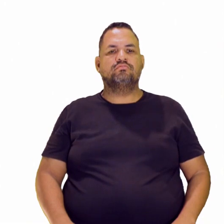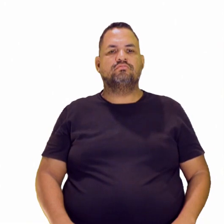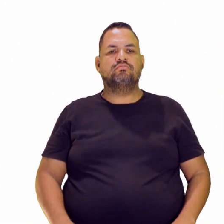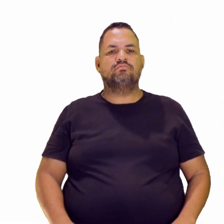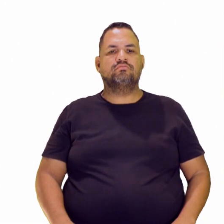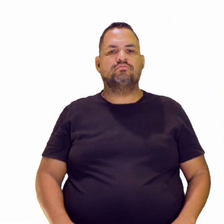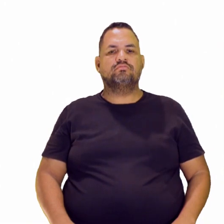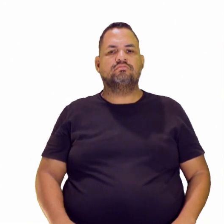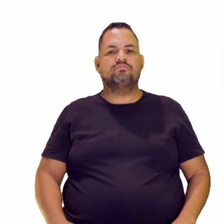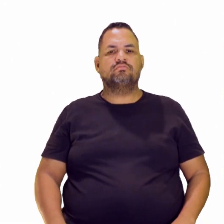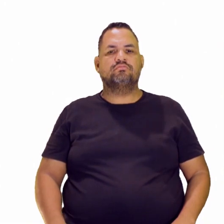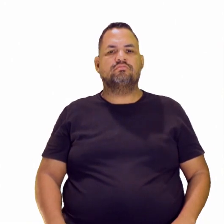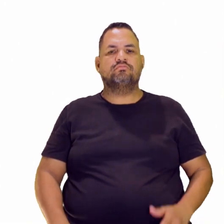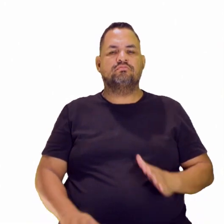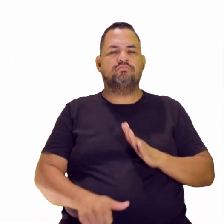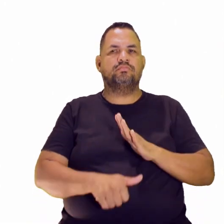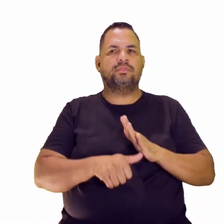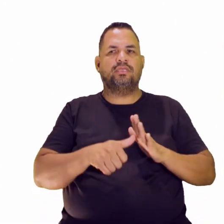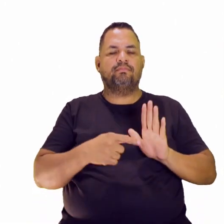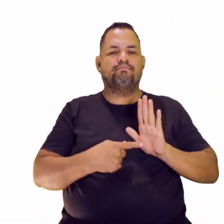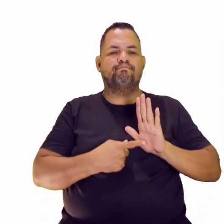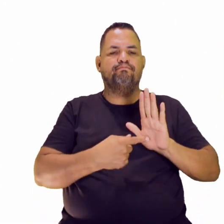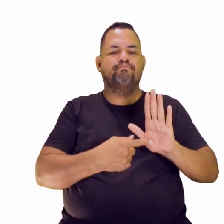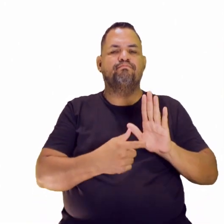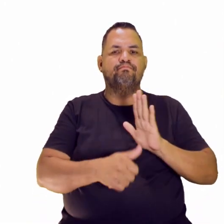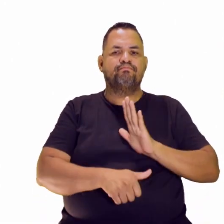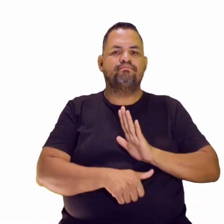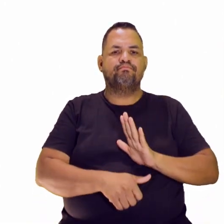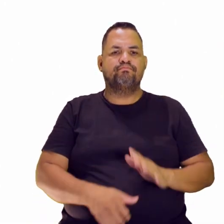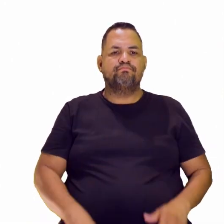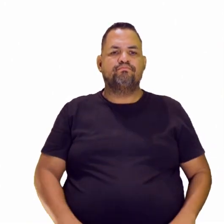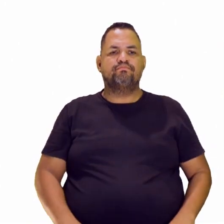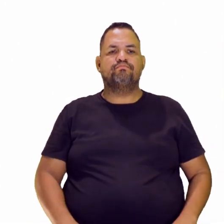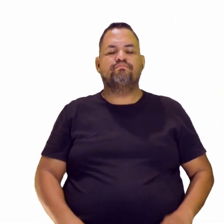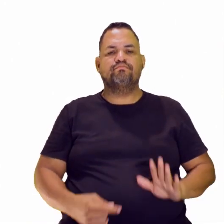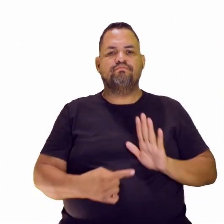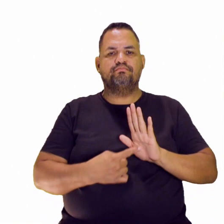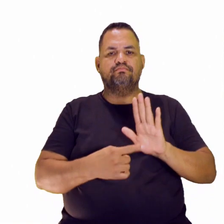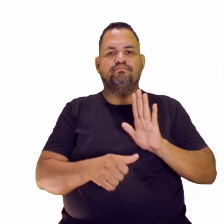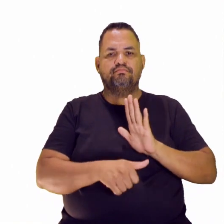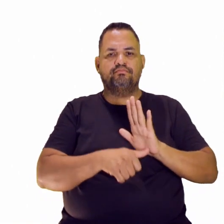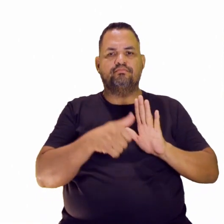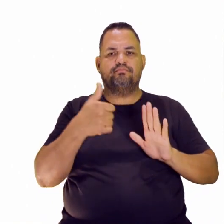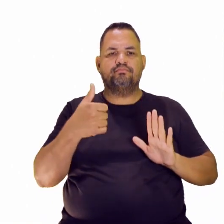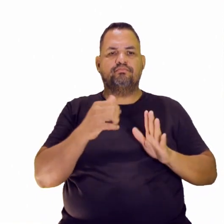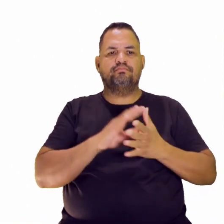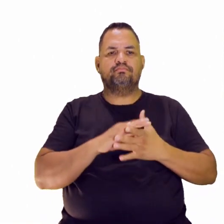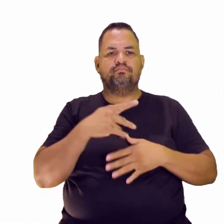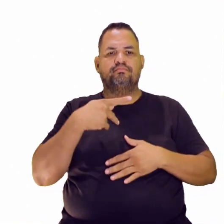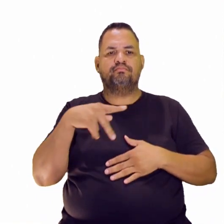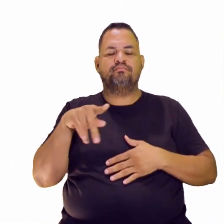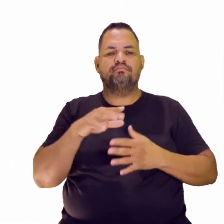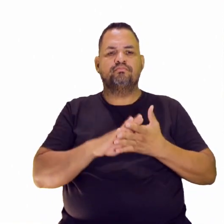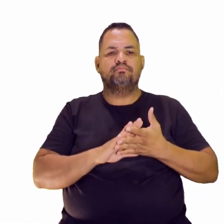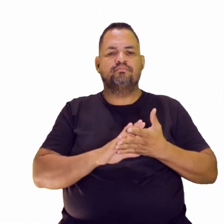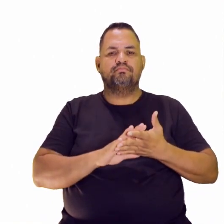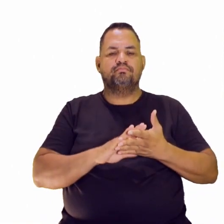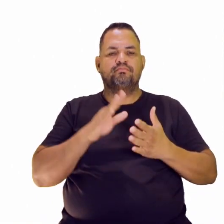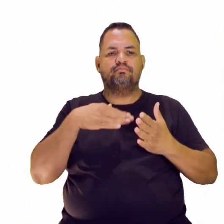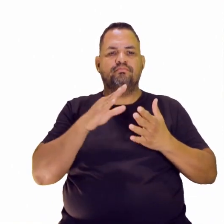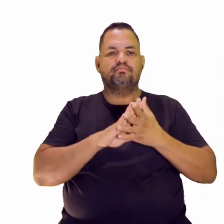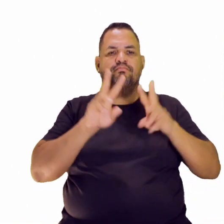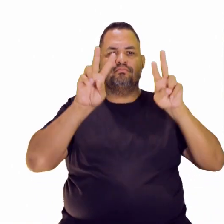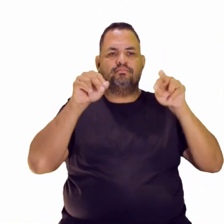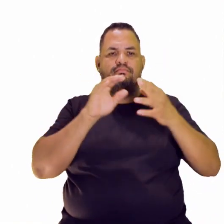ela dá um passo, ela, Tarsila do Amaral, dá um passo pioneiro para a pintura